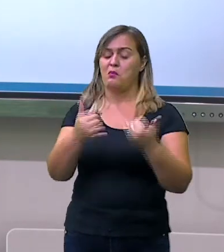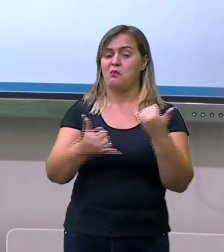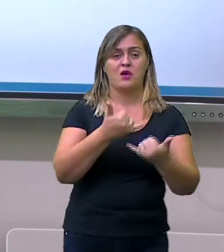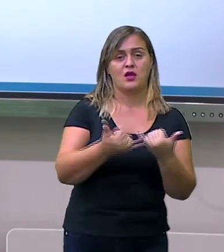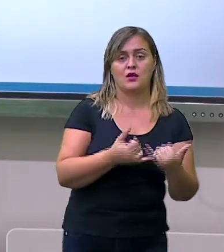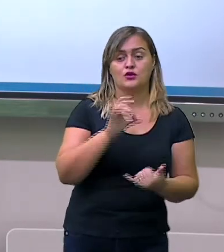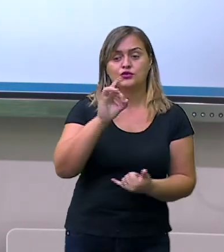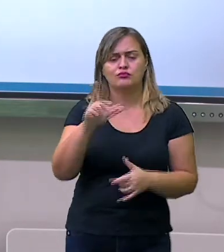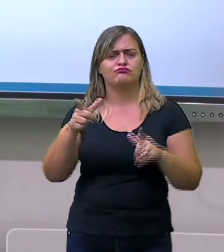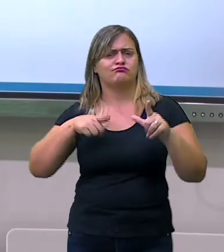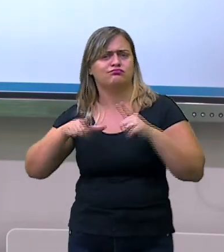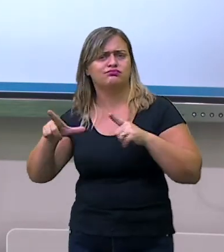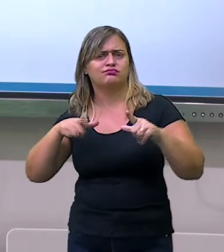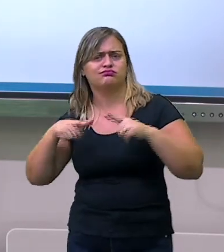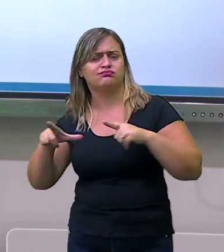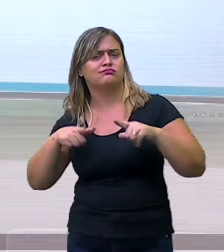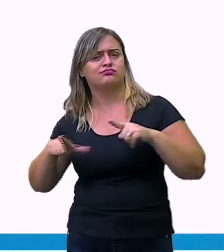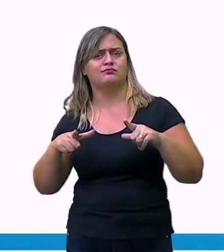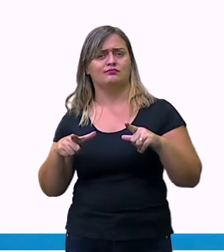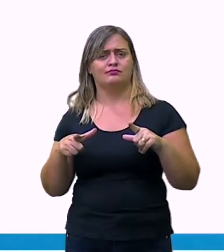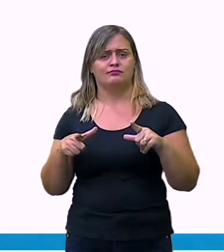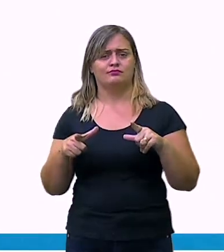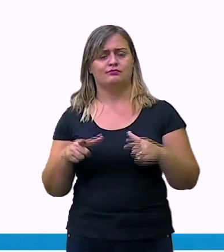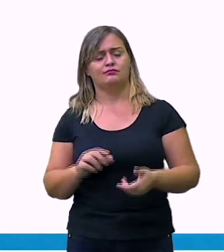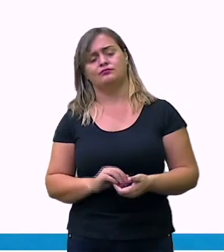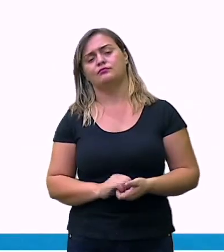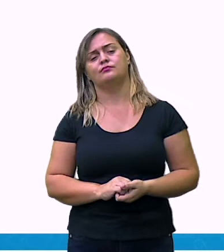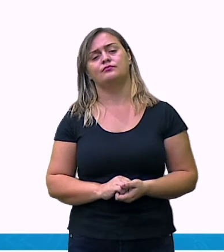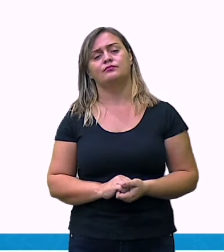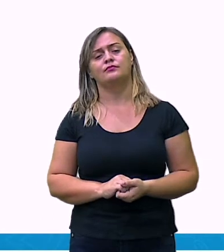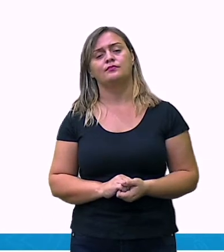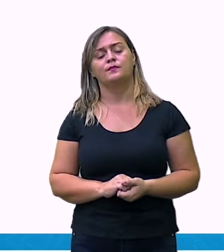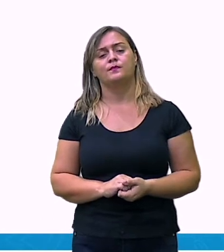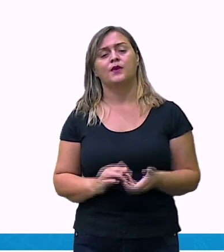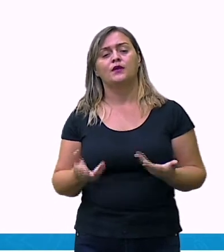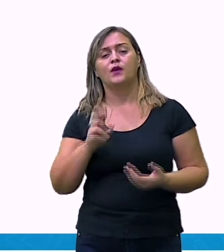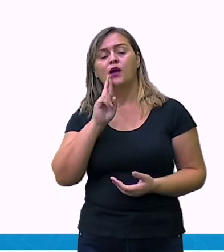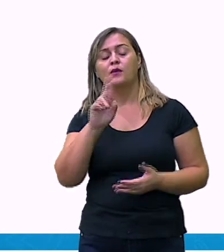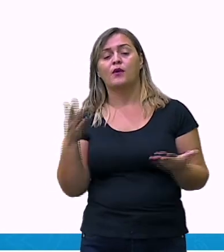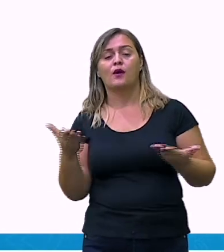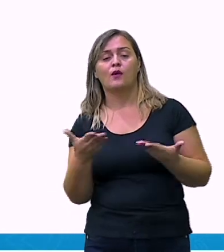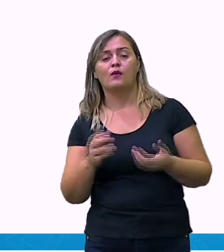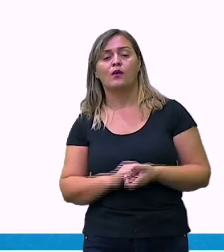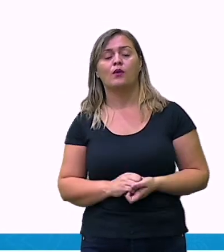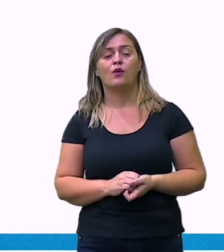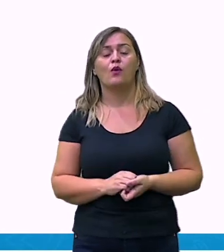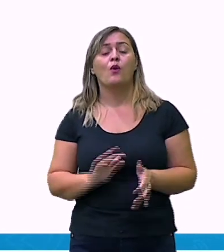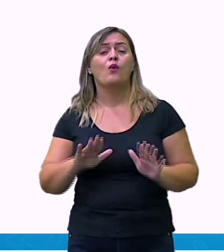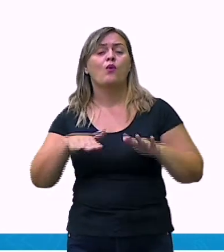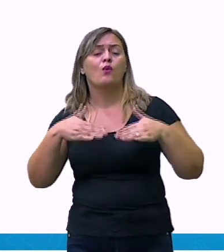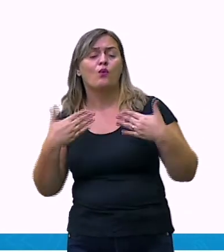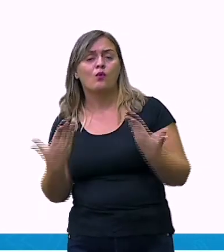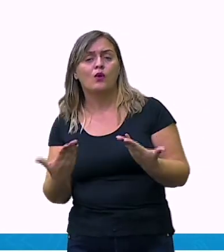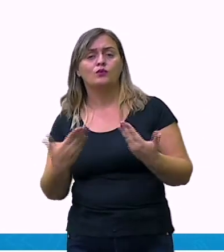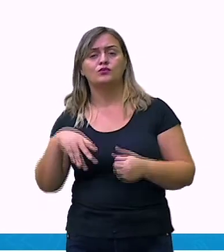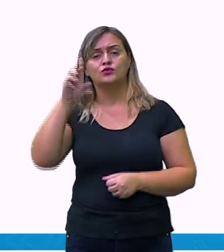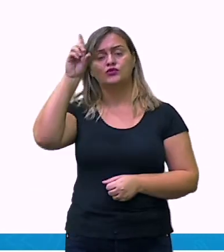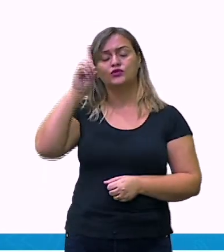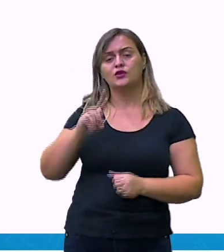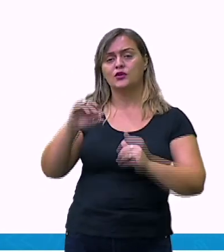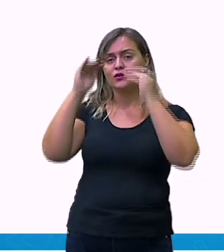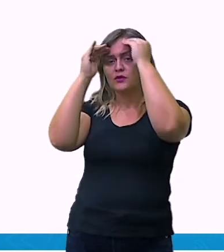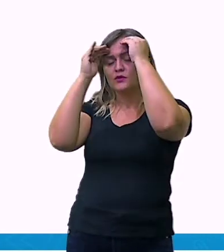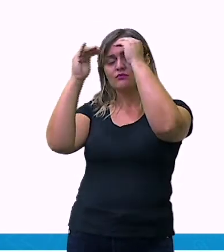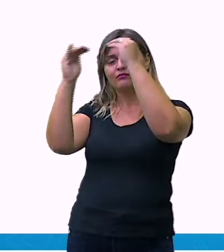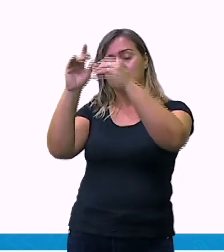trabalha. Então, responda. Quais direitos das crianças não estão sendo respeitados no texto? O de